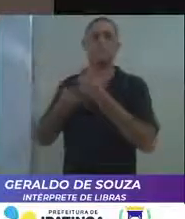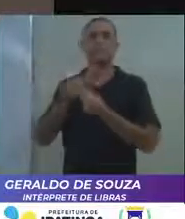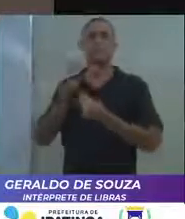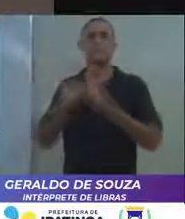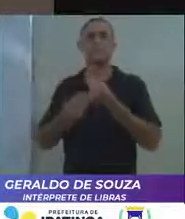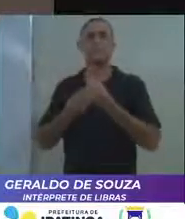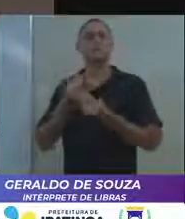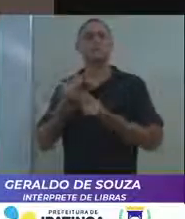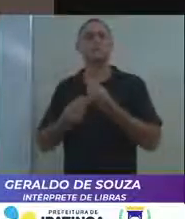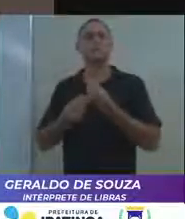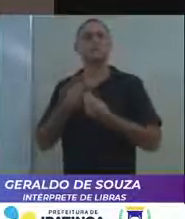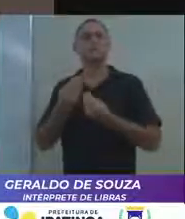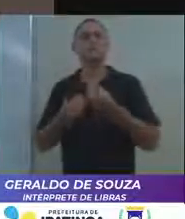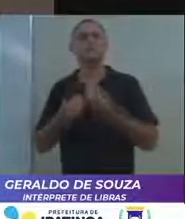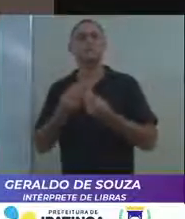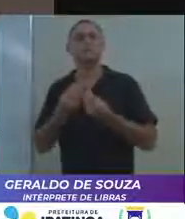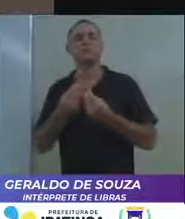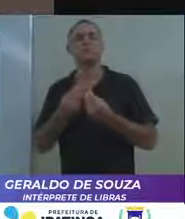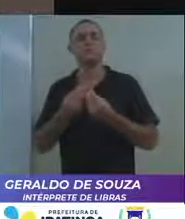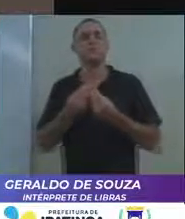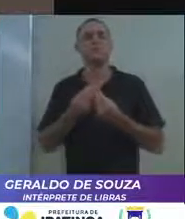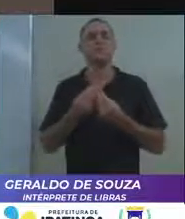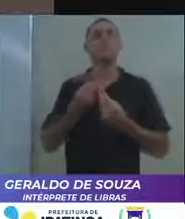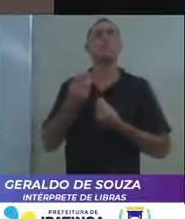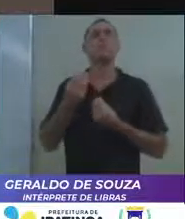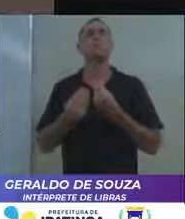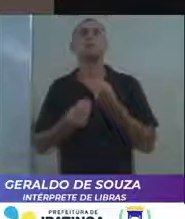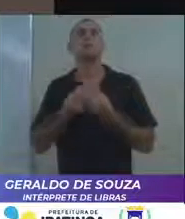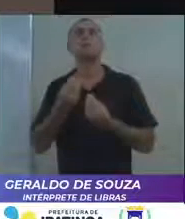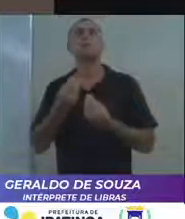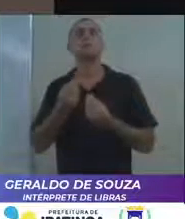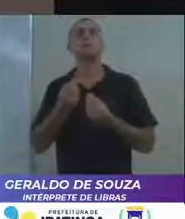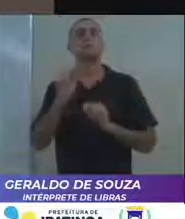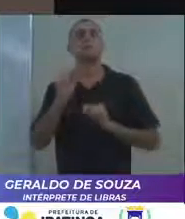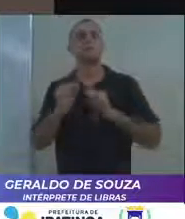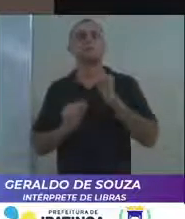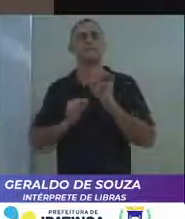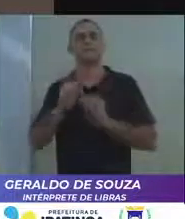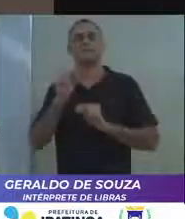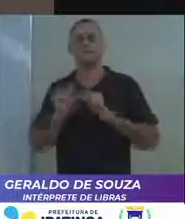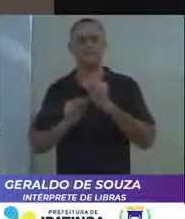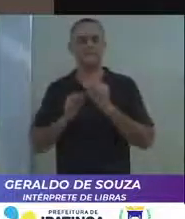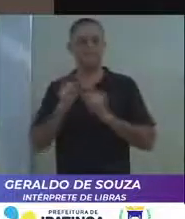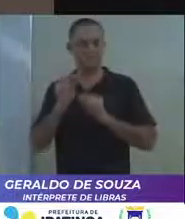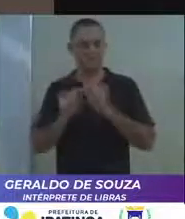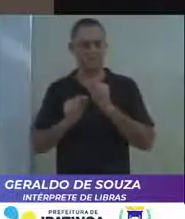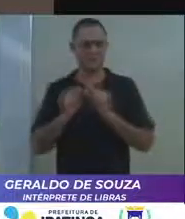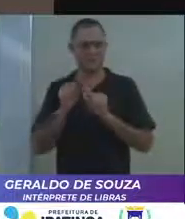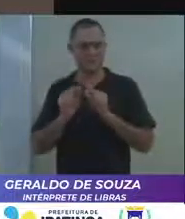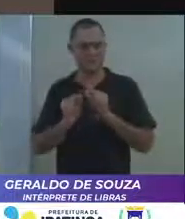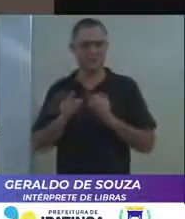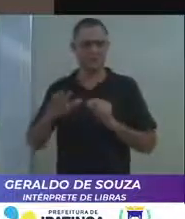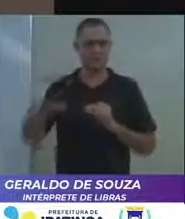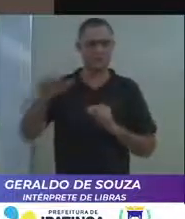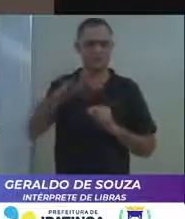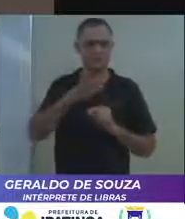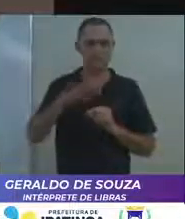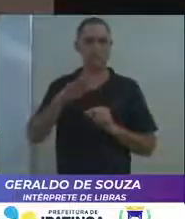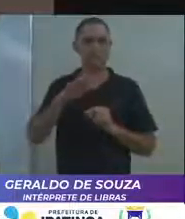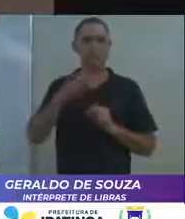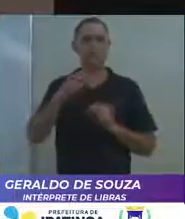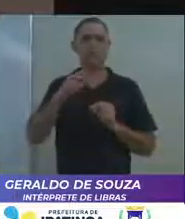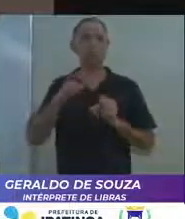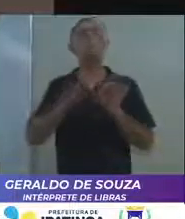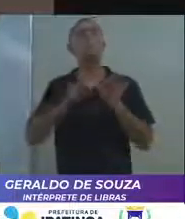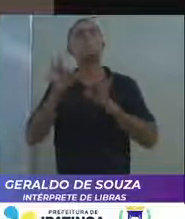assim, na verdade, eu coloquei um décimo do que é o projeto, né, do Saúde Vocal em Foco, que é um projeto